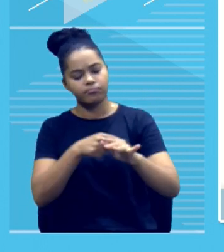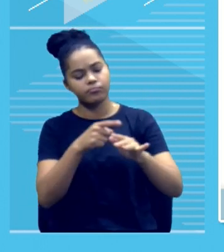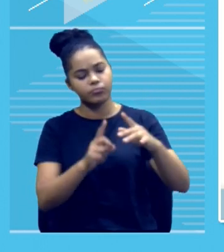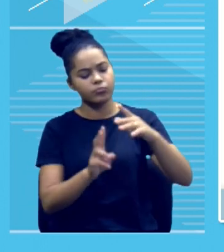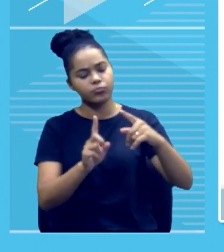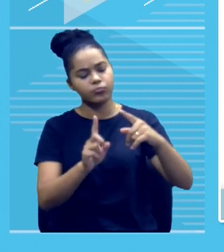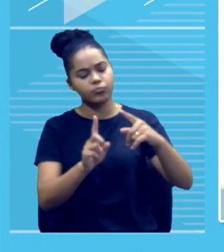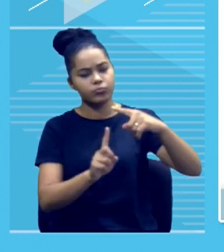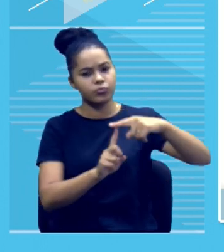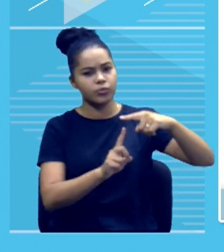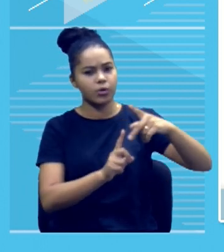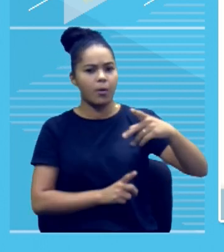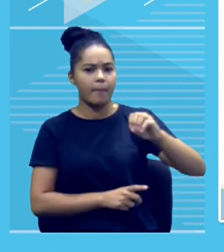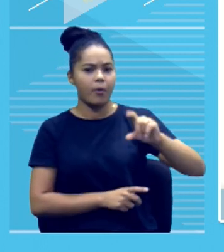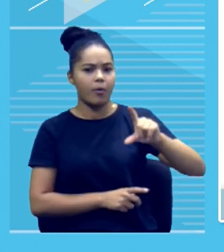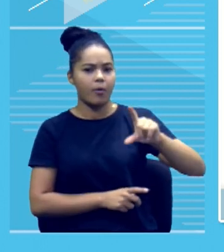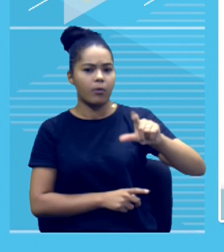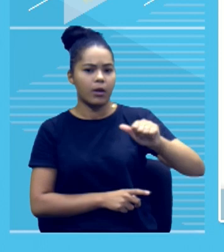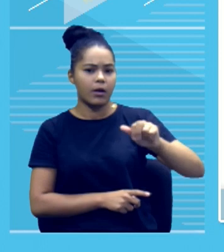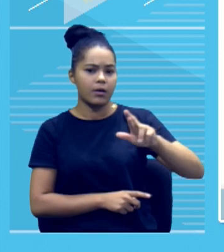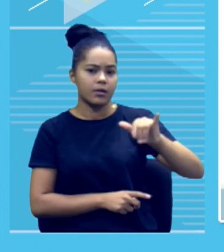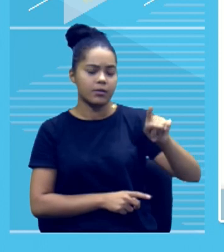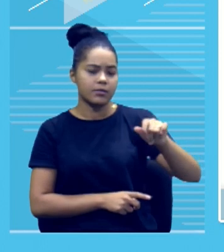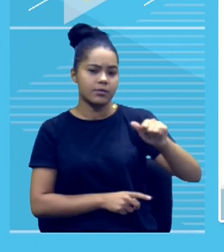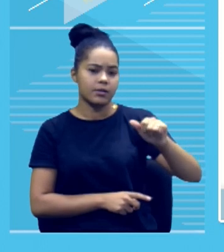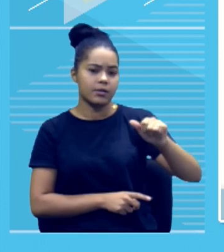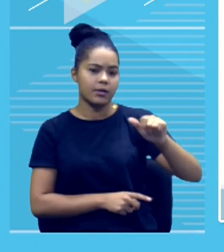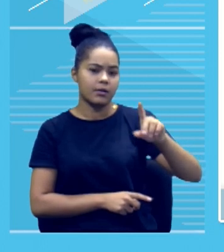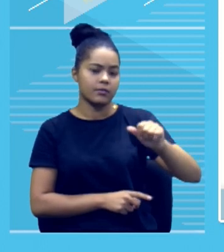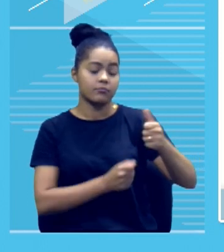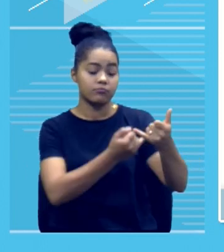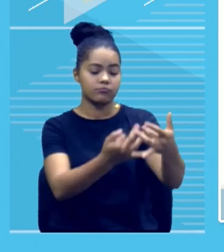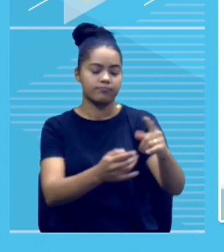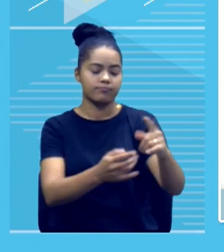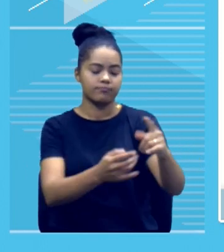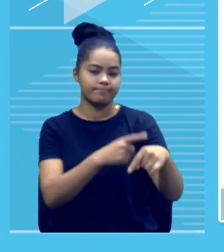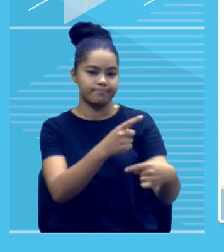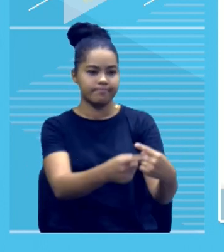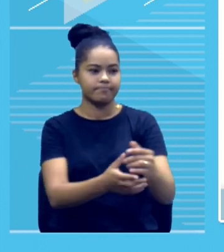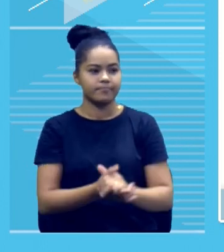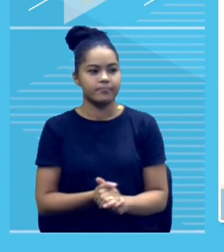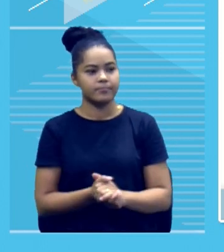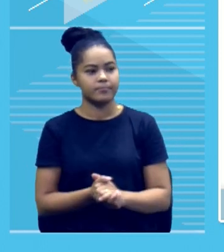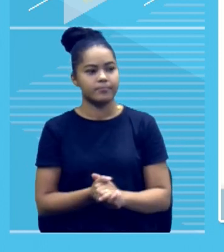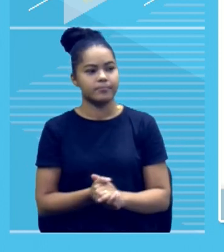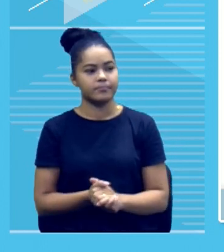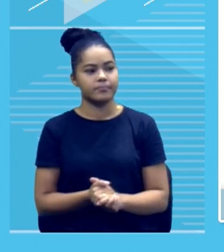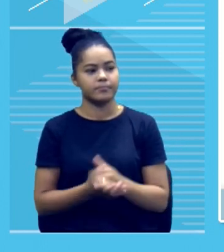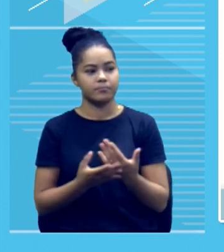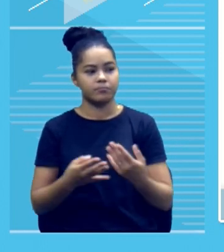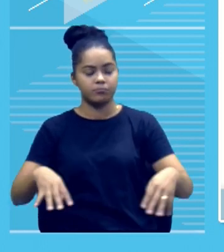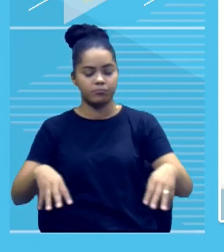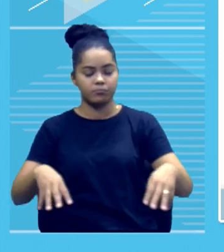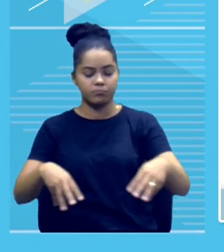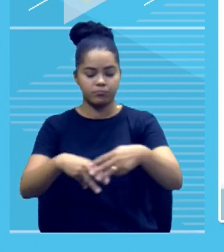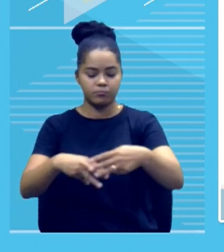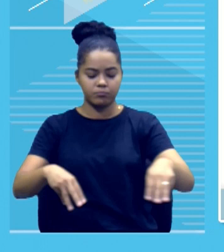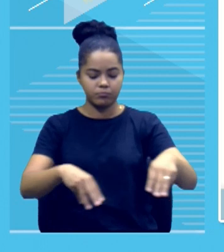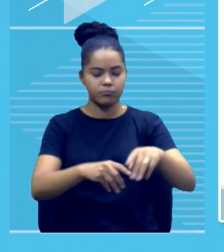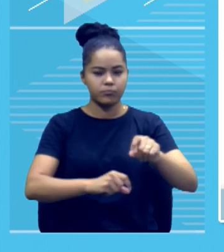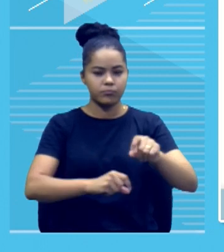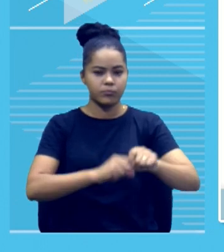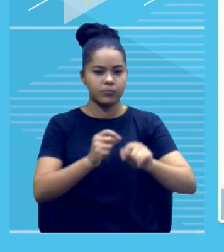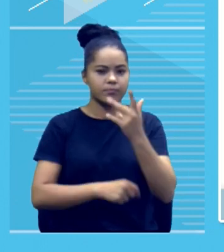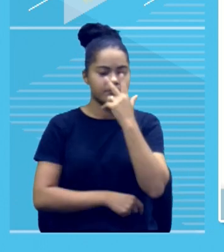mais na frente a gente vai comentar mais sobre essa luz polarizada. Aí, os isômeros óticos são a imagem especular do outro. É como se você colocasse